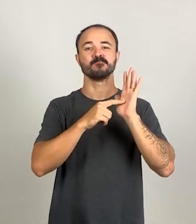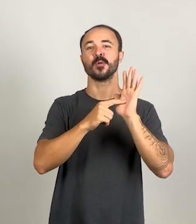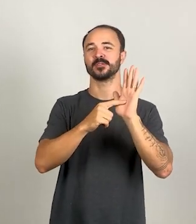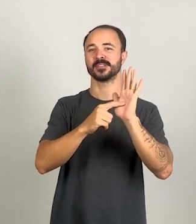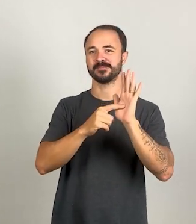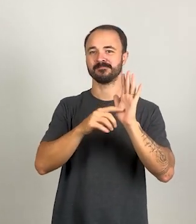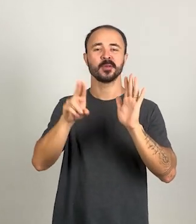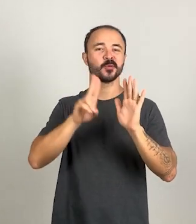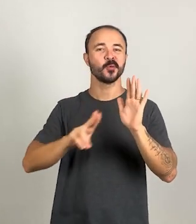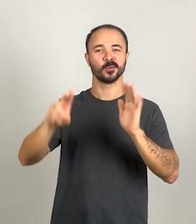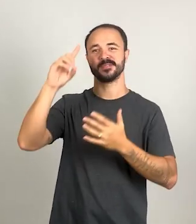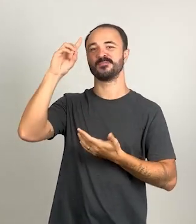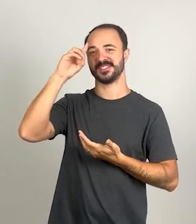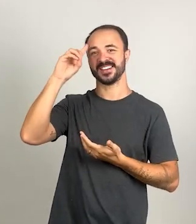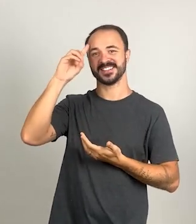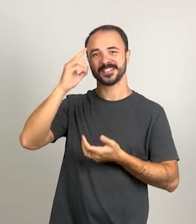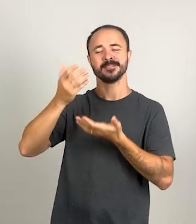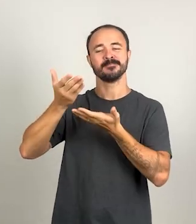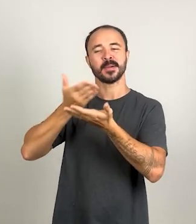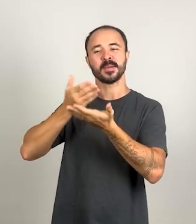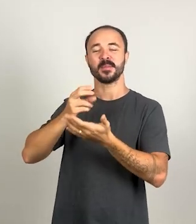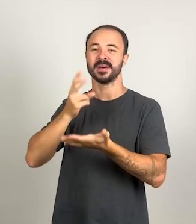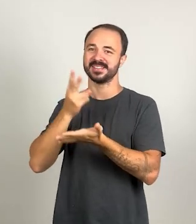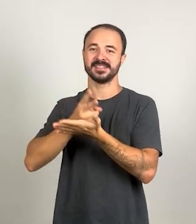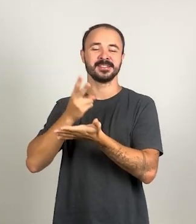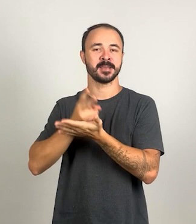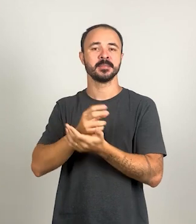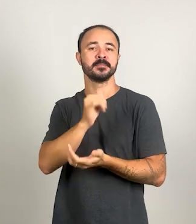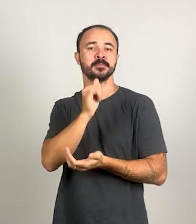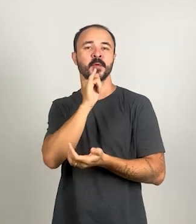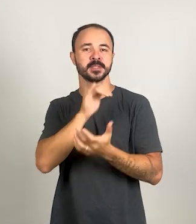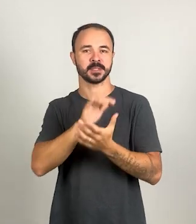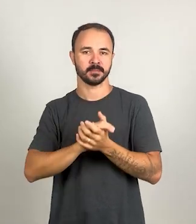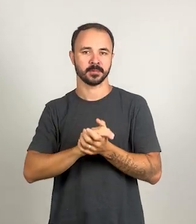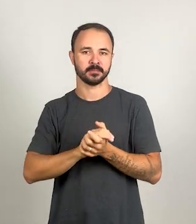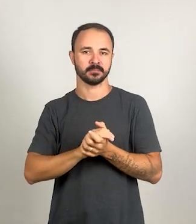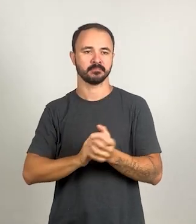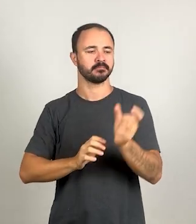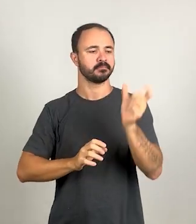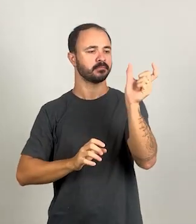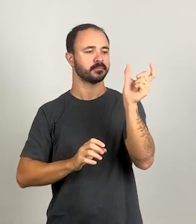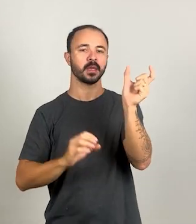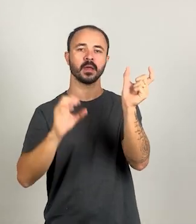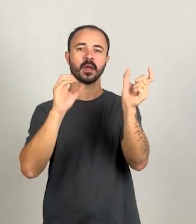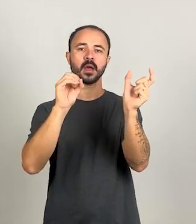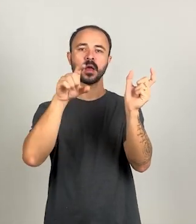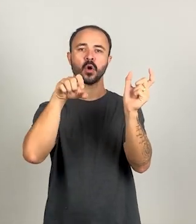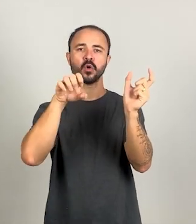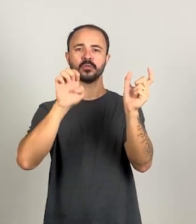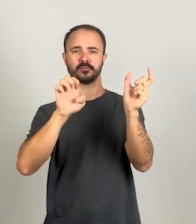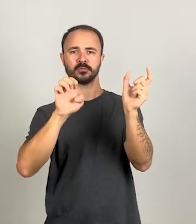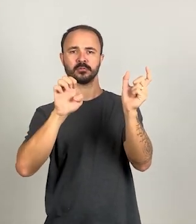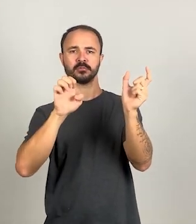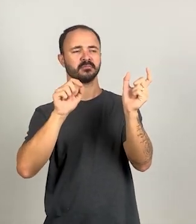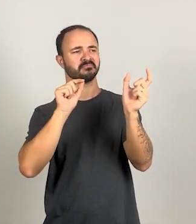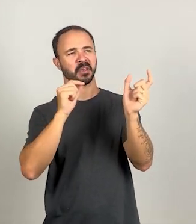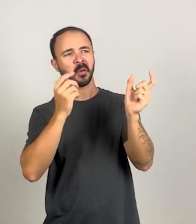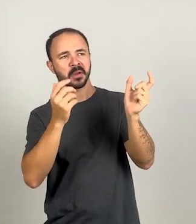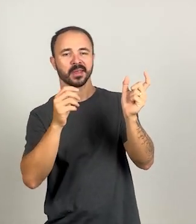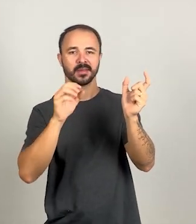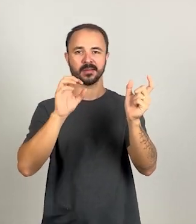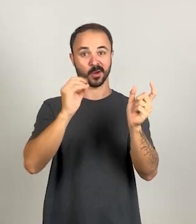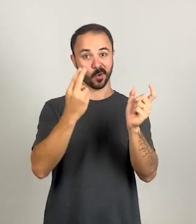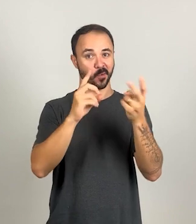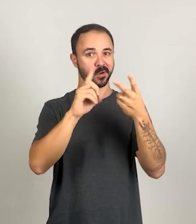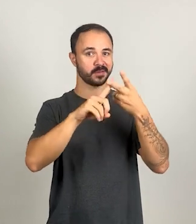cotidiano e fazem parte do nosso dialeto por exemplo oxe oxente é uma expressão de